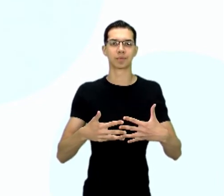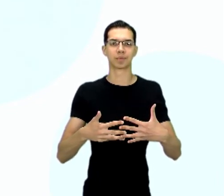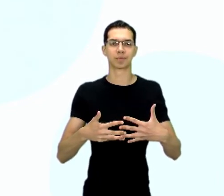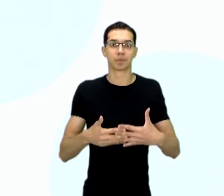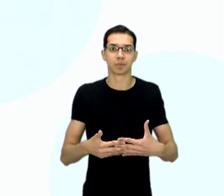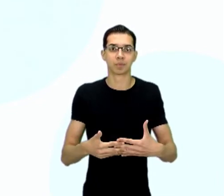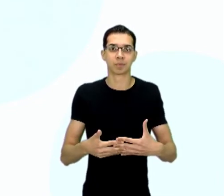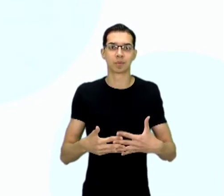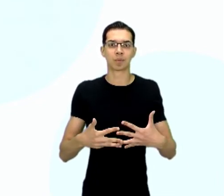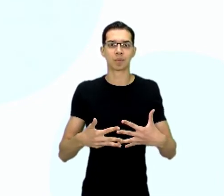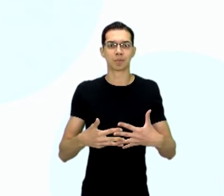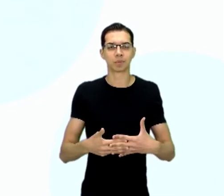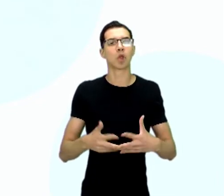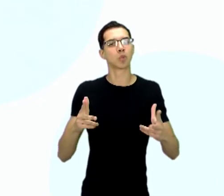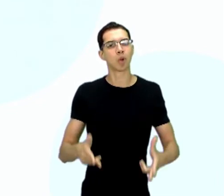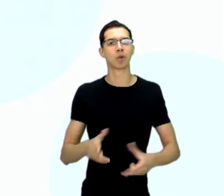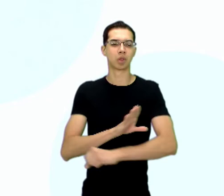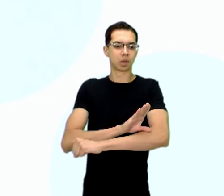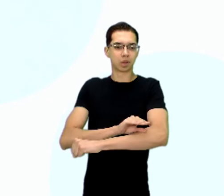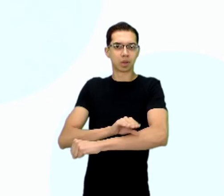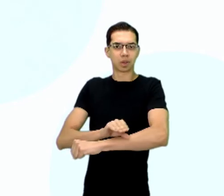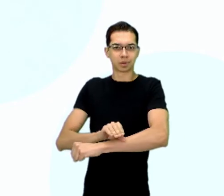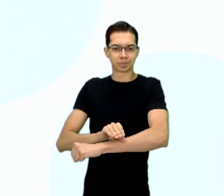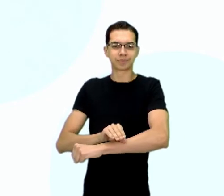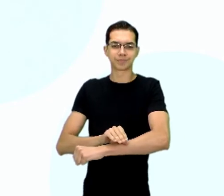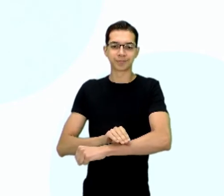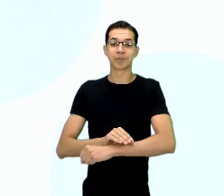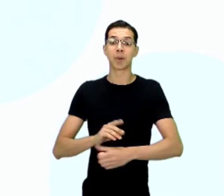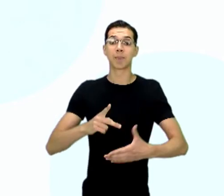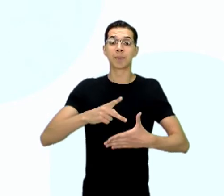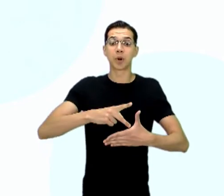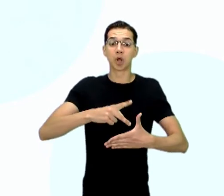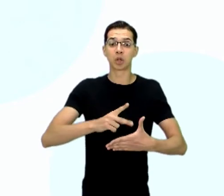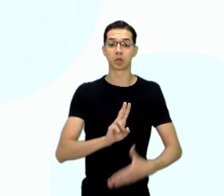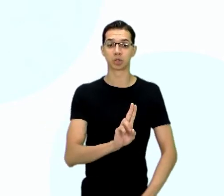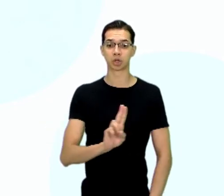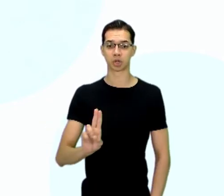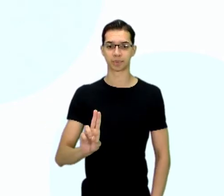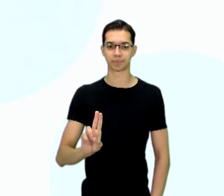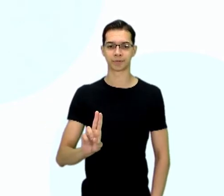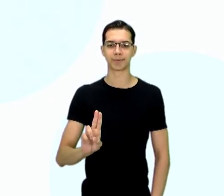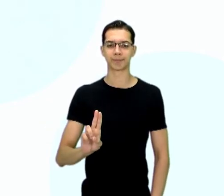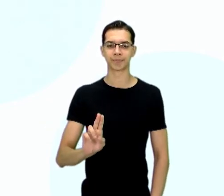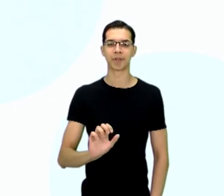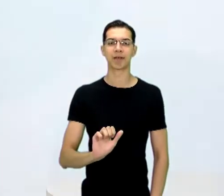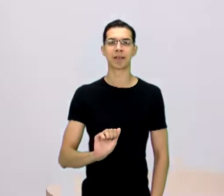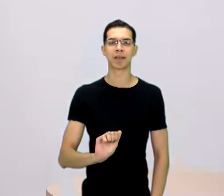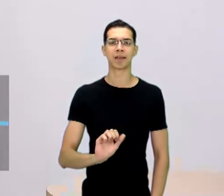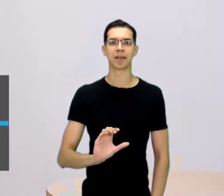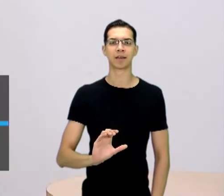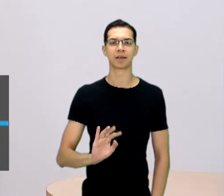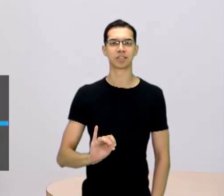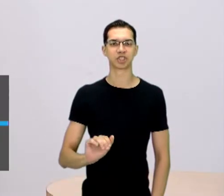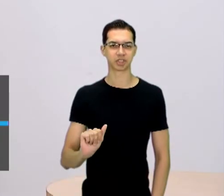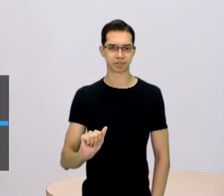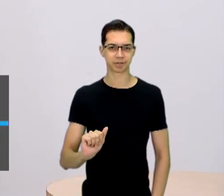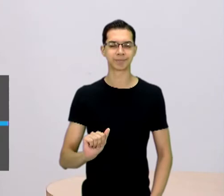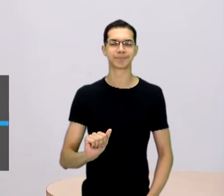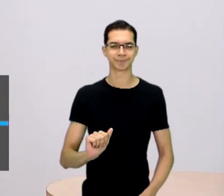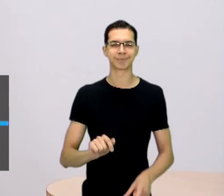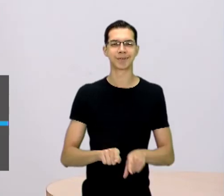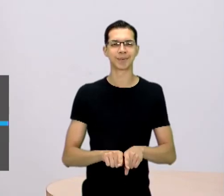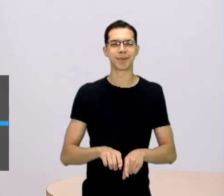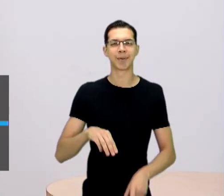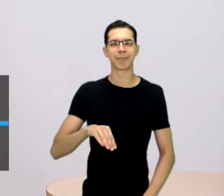proteínas, como a actina e a miosina. E aí vocês podem estar falando assim para mim, mas Pro, são muitos